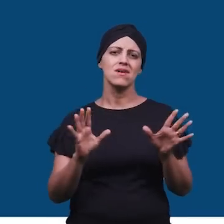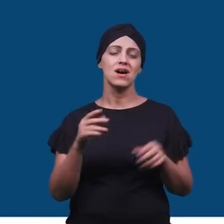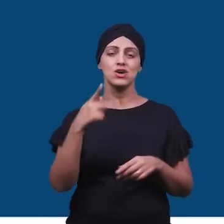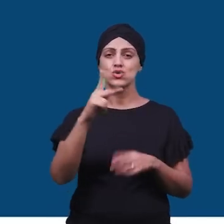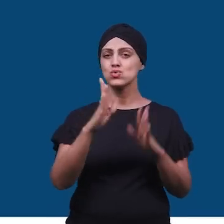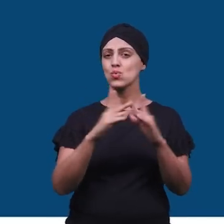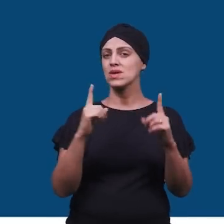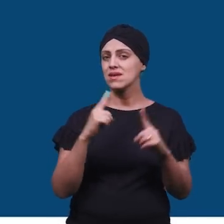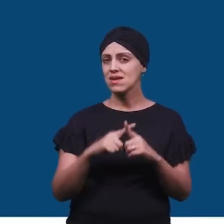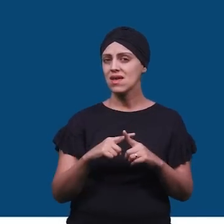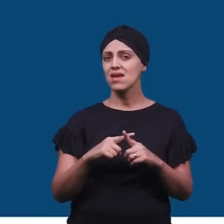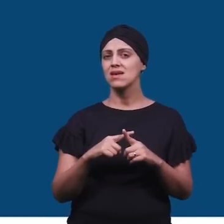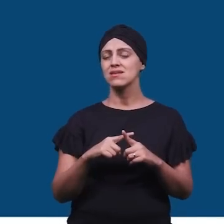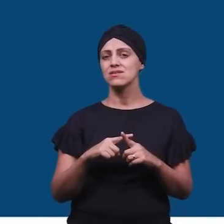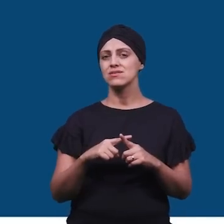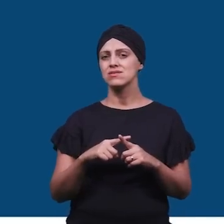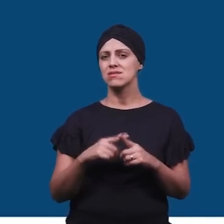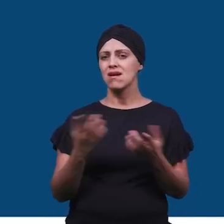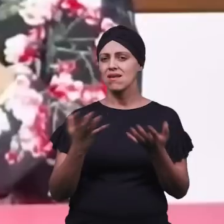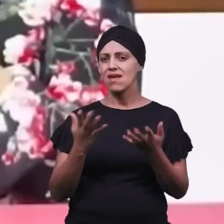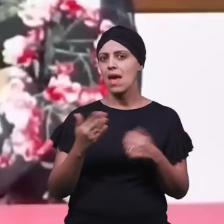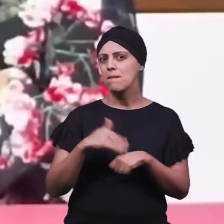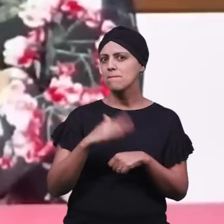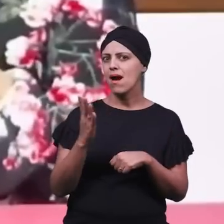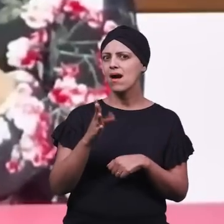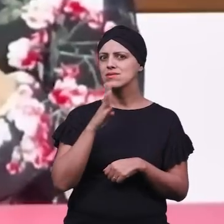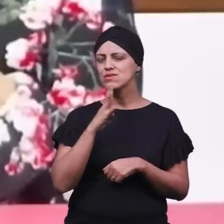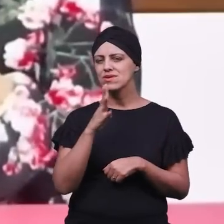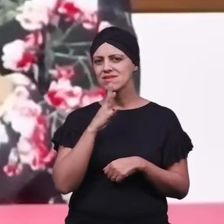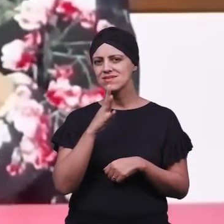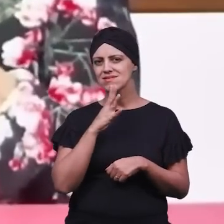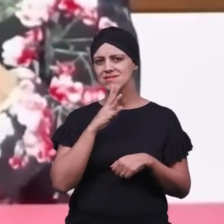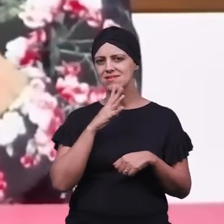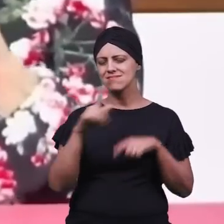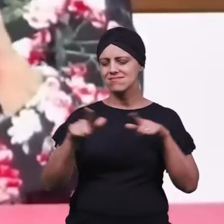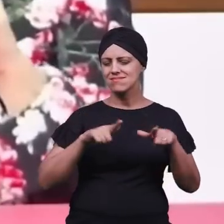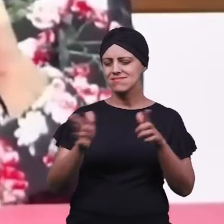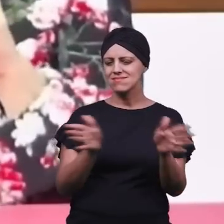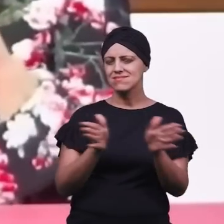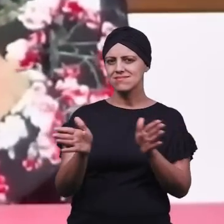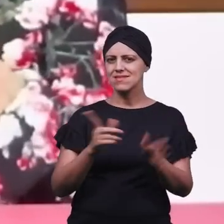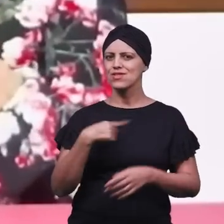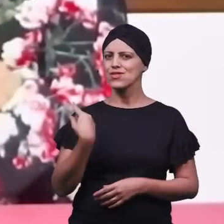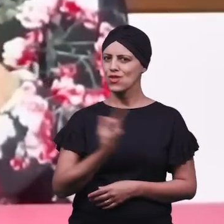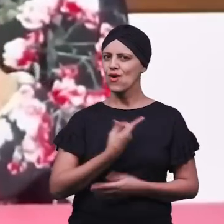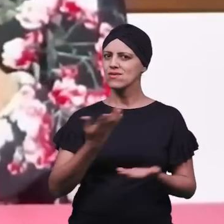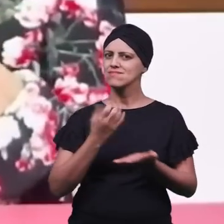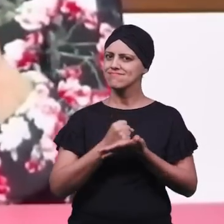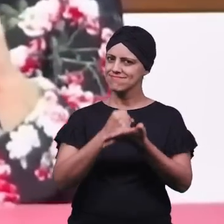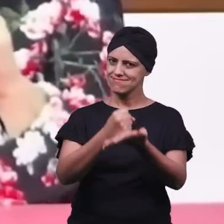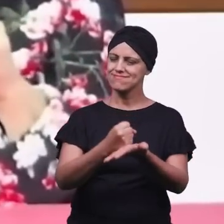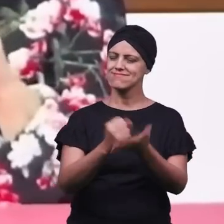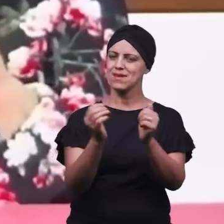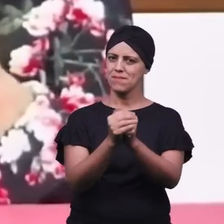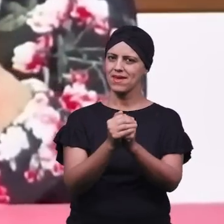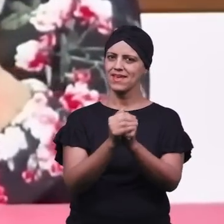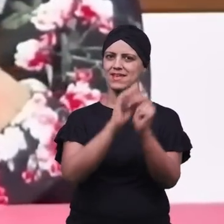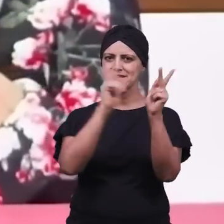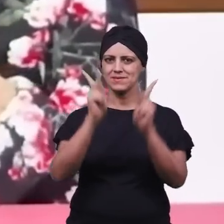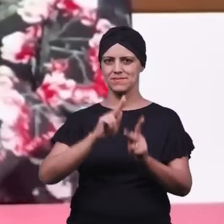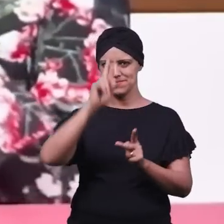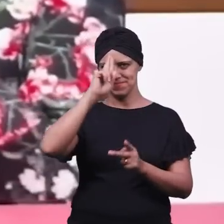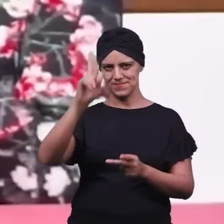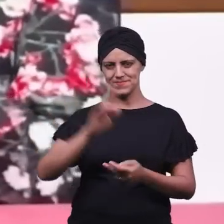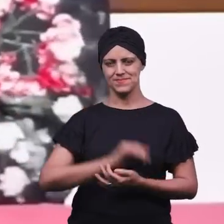as necessidades de suas igrejas, quiserem saber mais sobre esse trabalho, nós estamos sempre disponíveis a atender.